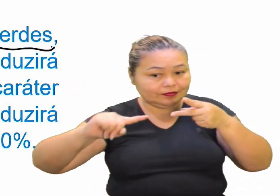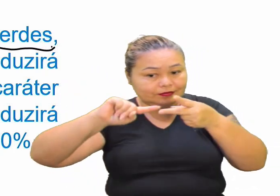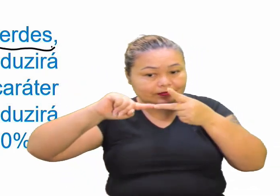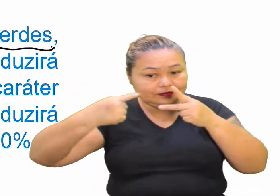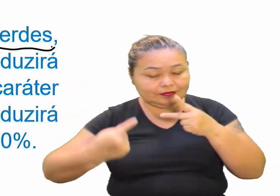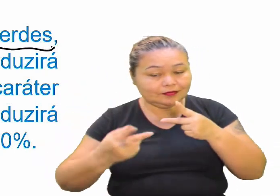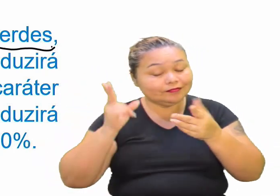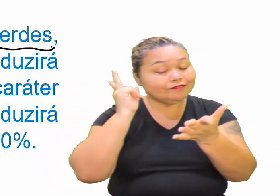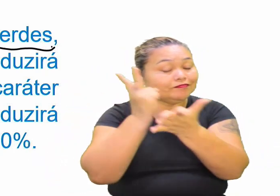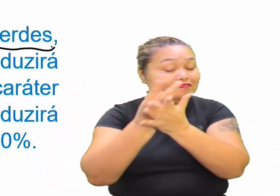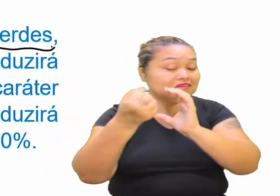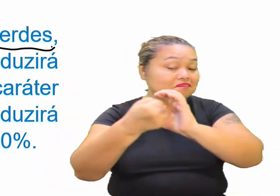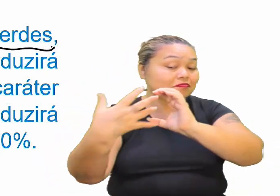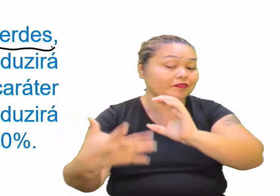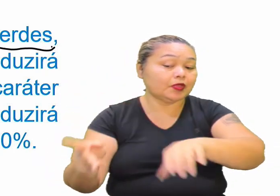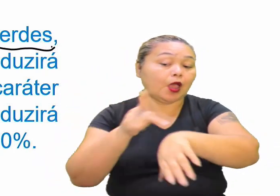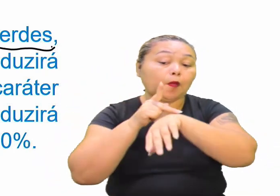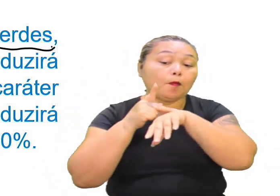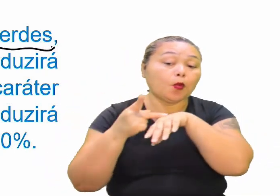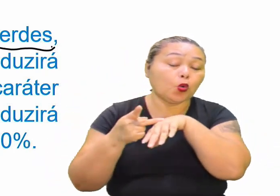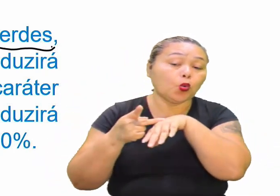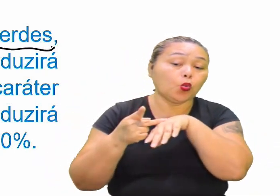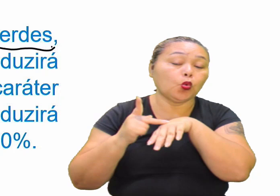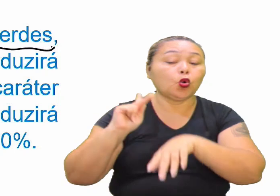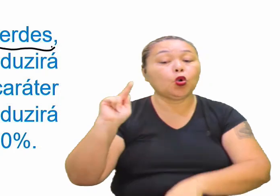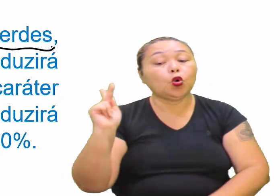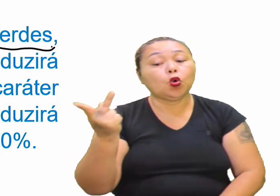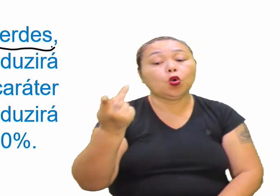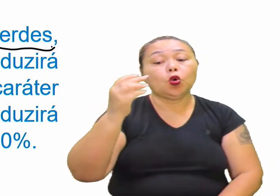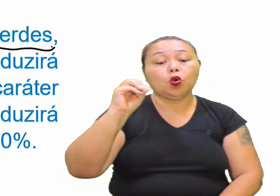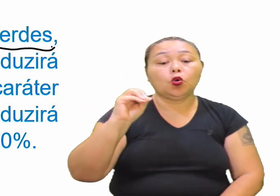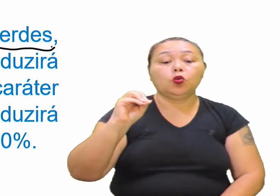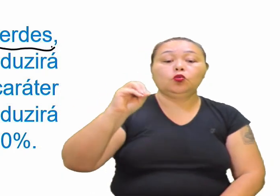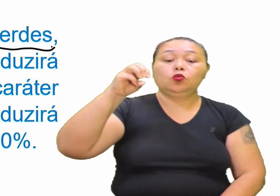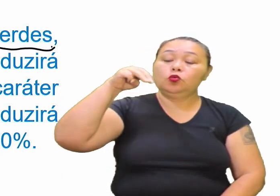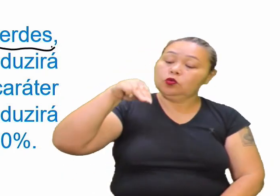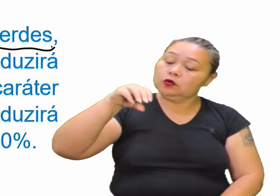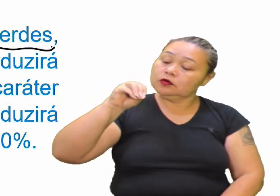mesma característica pura. Então, é homo.